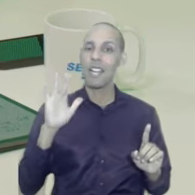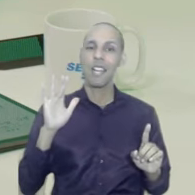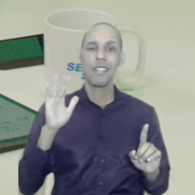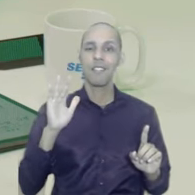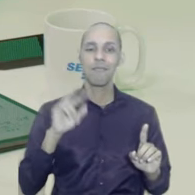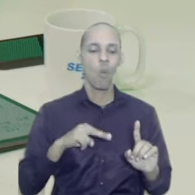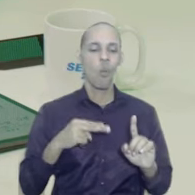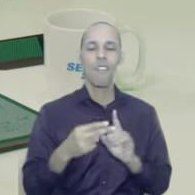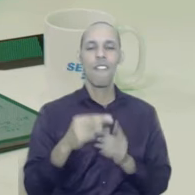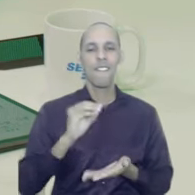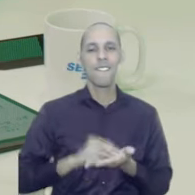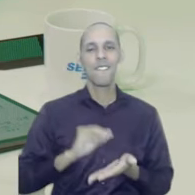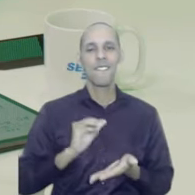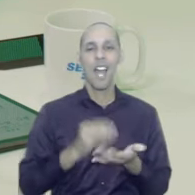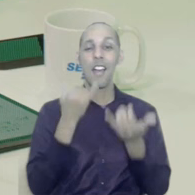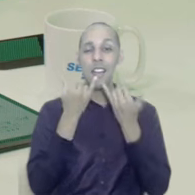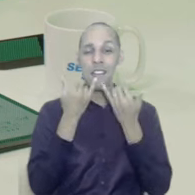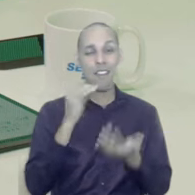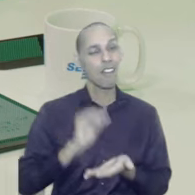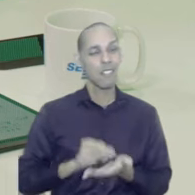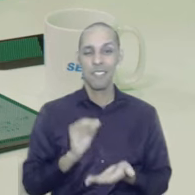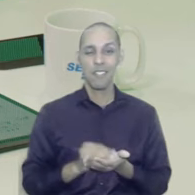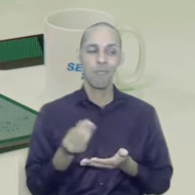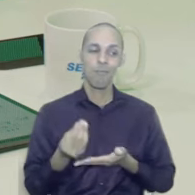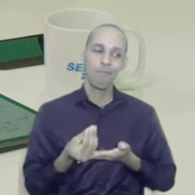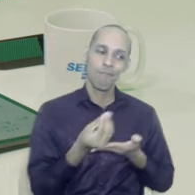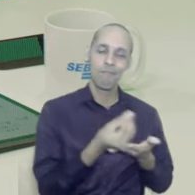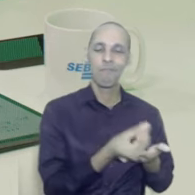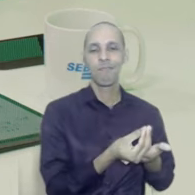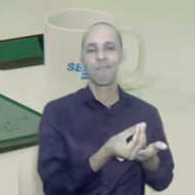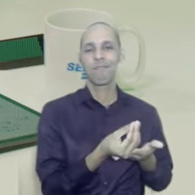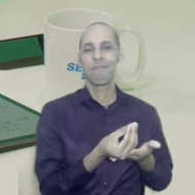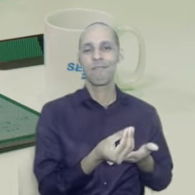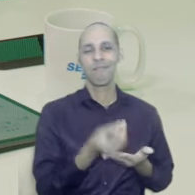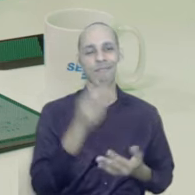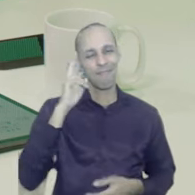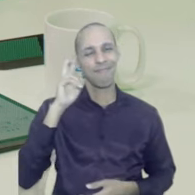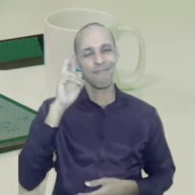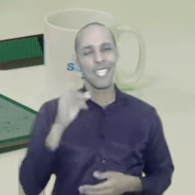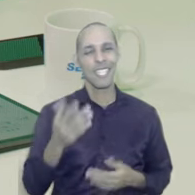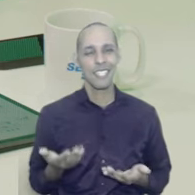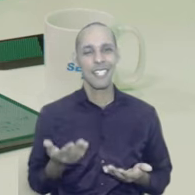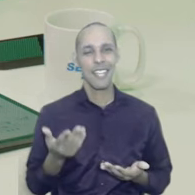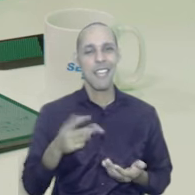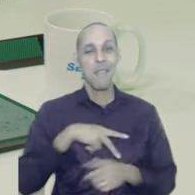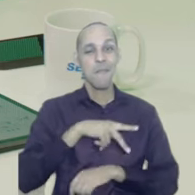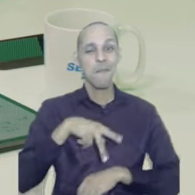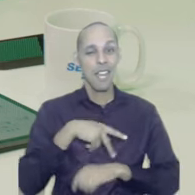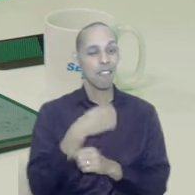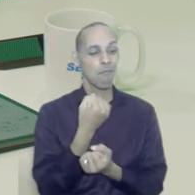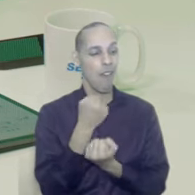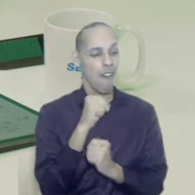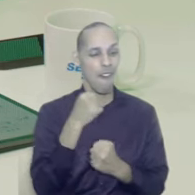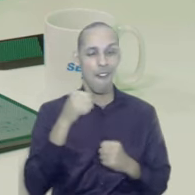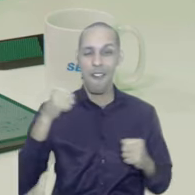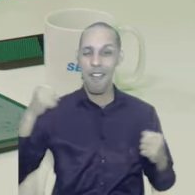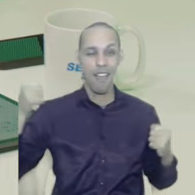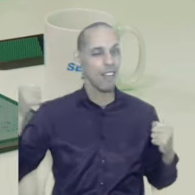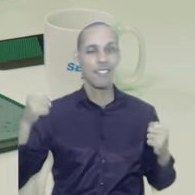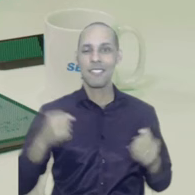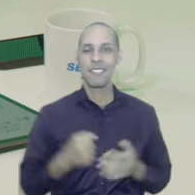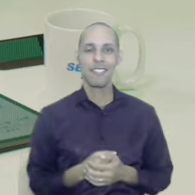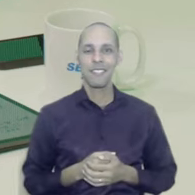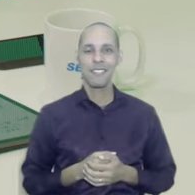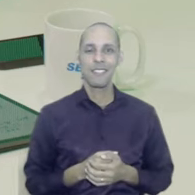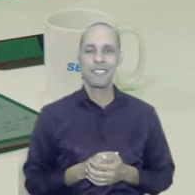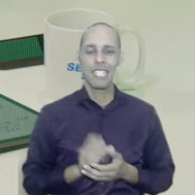falta chegar muita informação na ponta né lembra que isso aqui é para is e tamanho Continental né uma coisa você tá no nos grandes